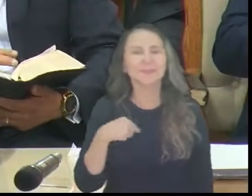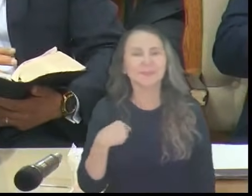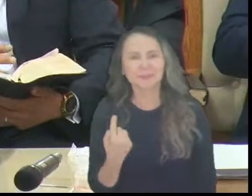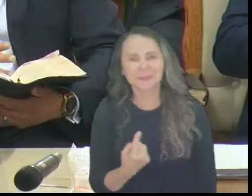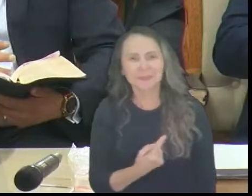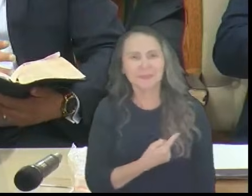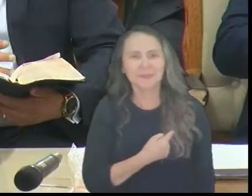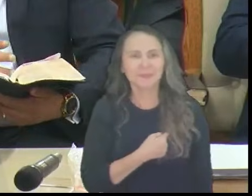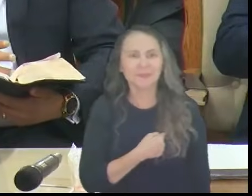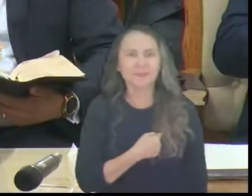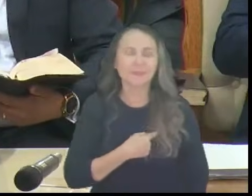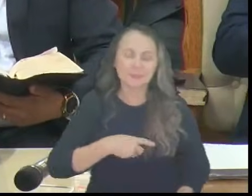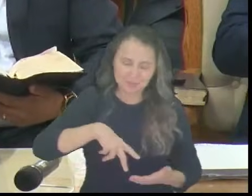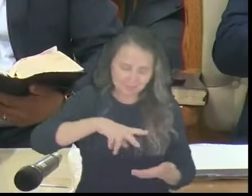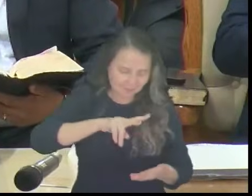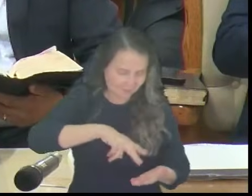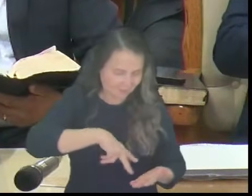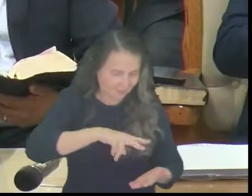nós acabamos de ler,